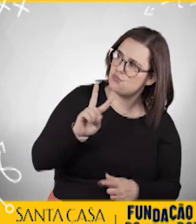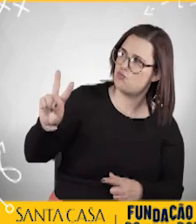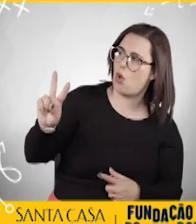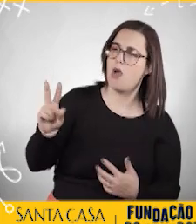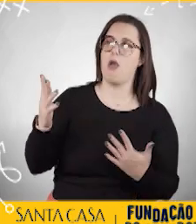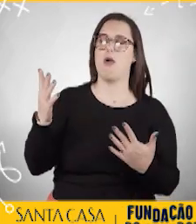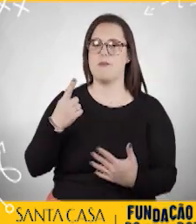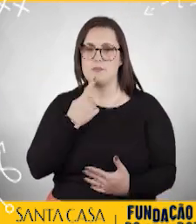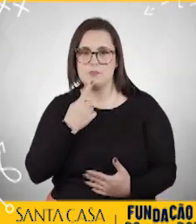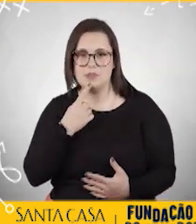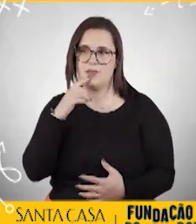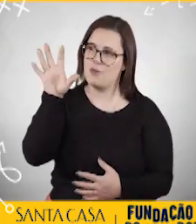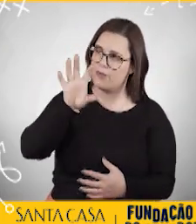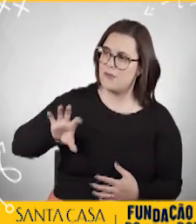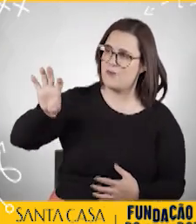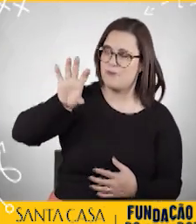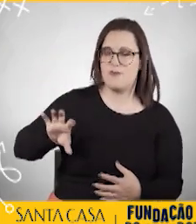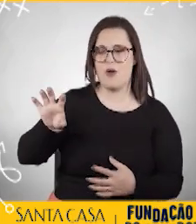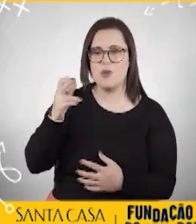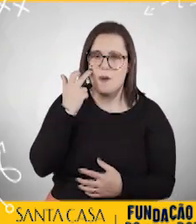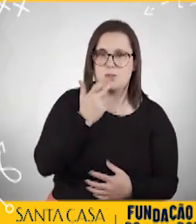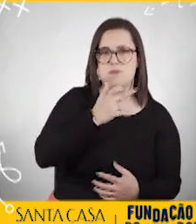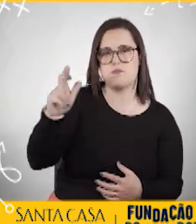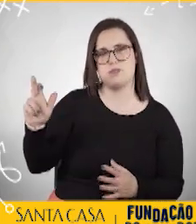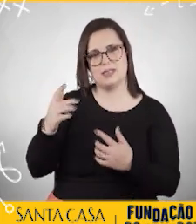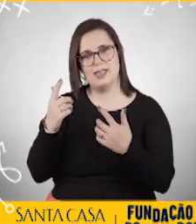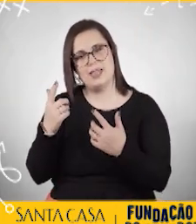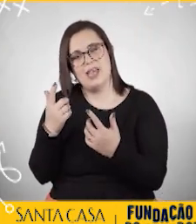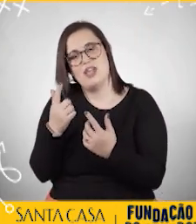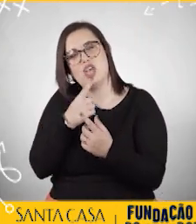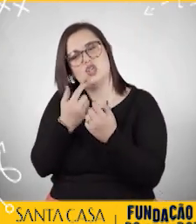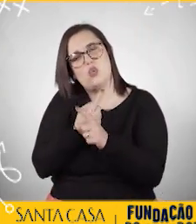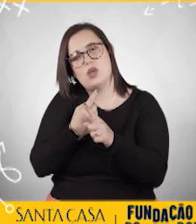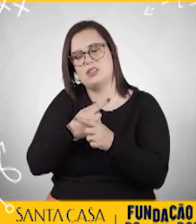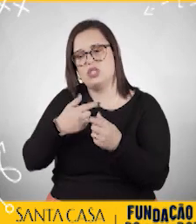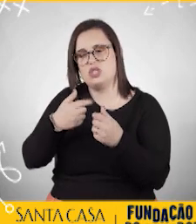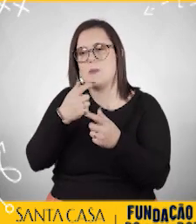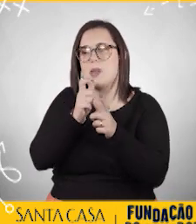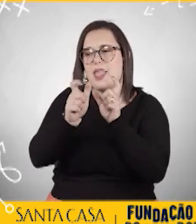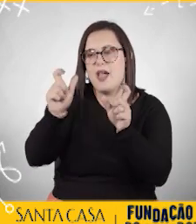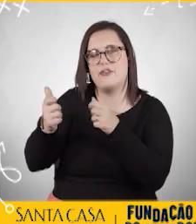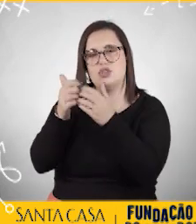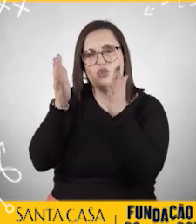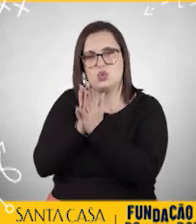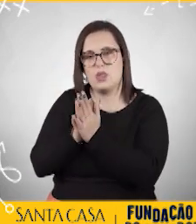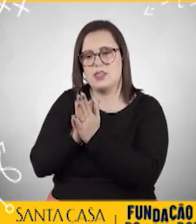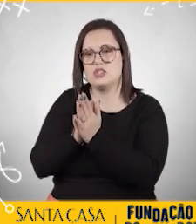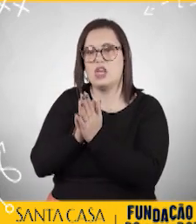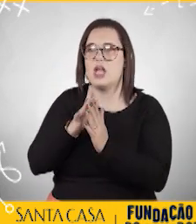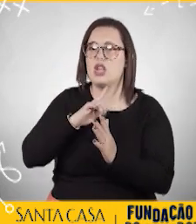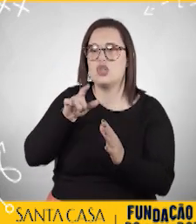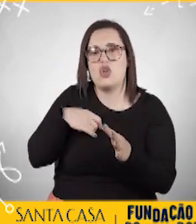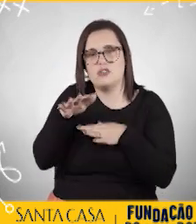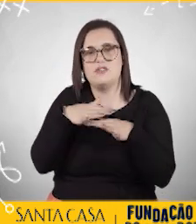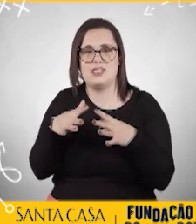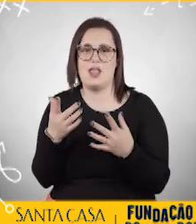passar vão ver de uma forma definitiva e eterna todas as palavras que foram dirigidas,